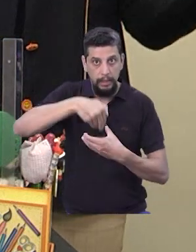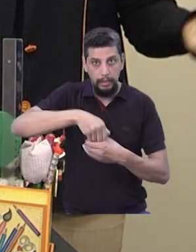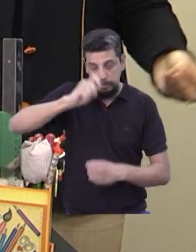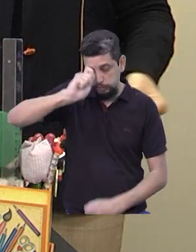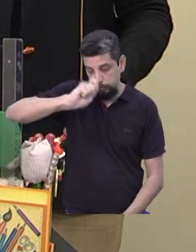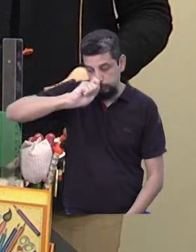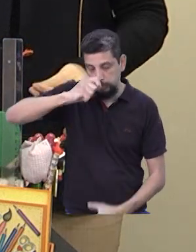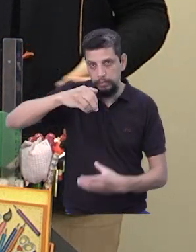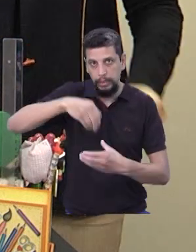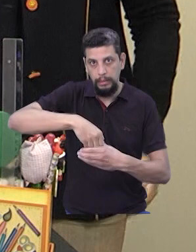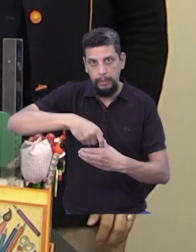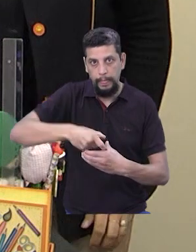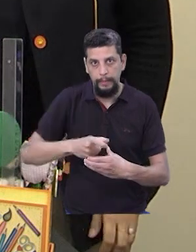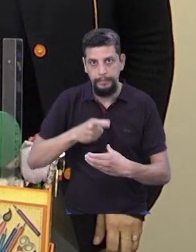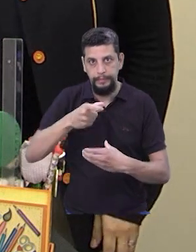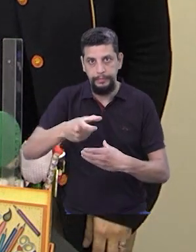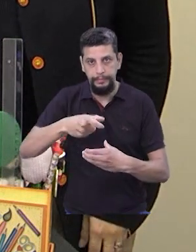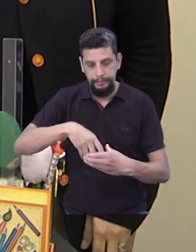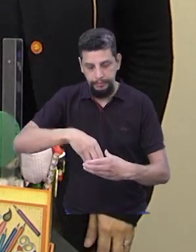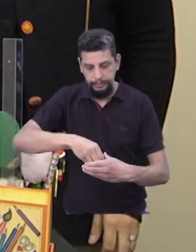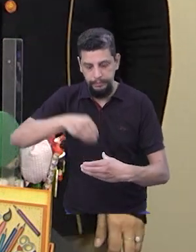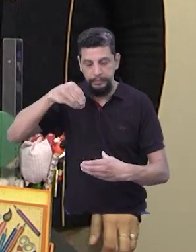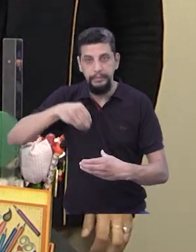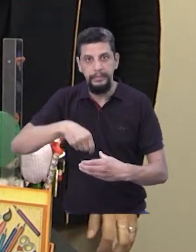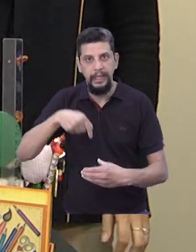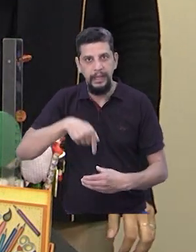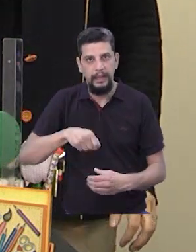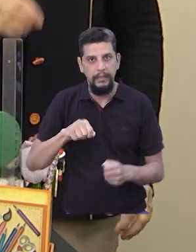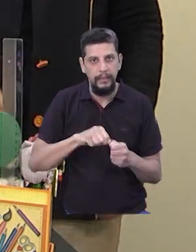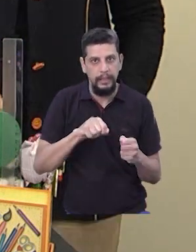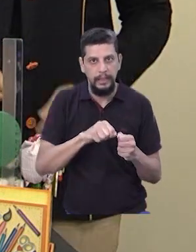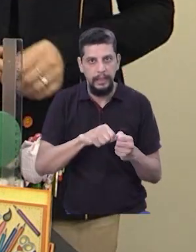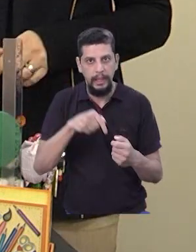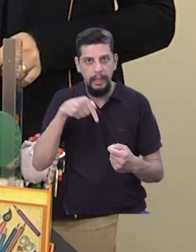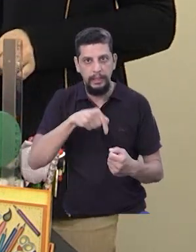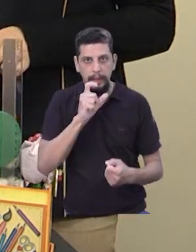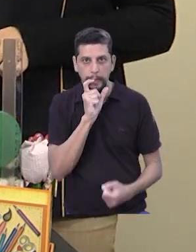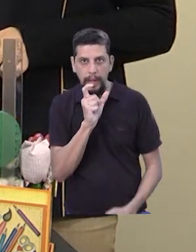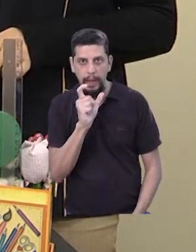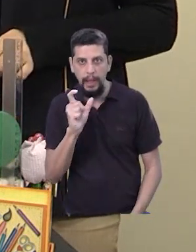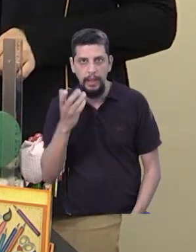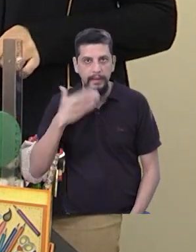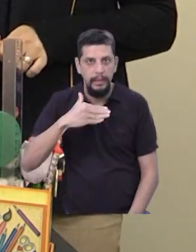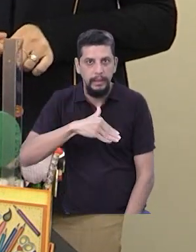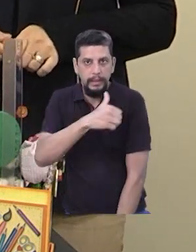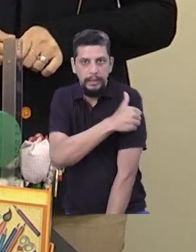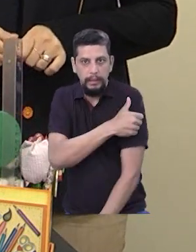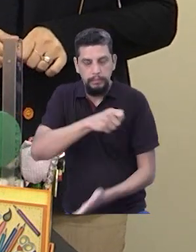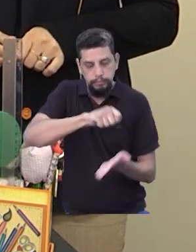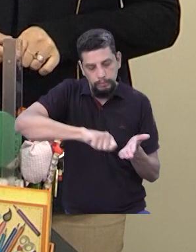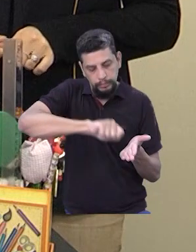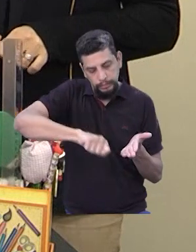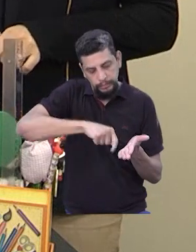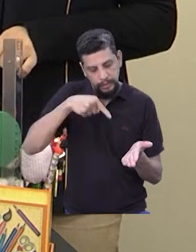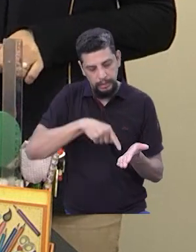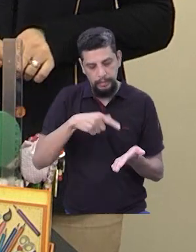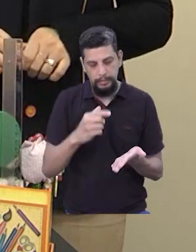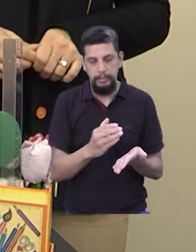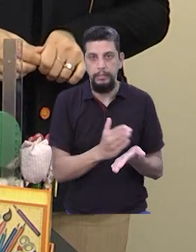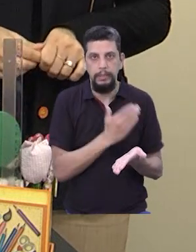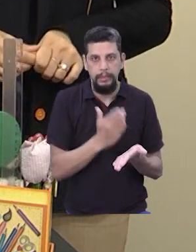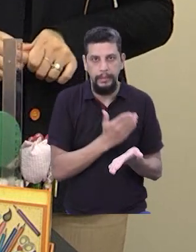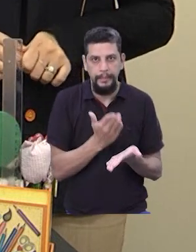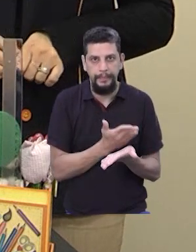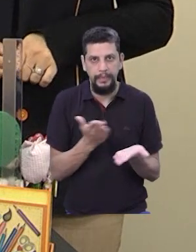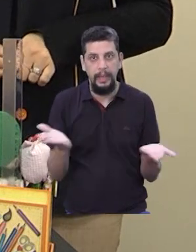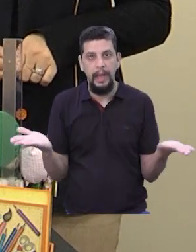dentro da cartola, assim. E nós trouxemos a cartola de novo, ó. Isso, é. E a gente construiu essas palavras e as crianças escreveram no caderno. No caderno.